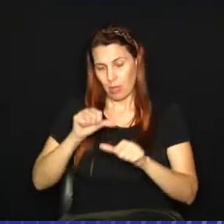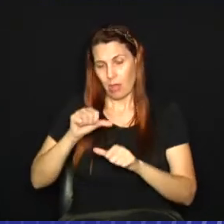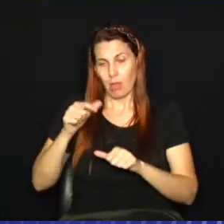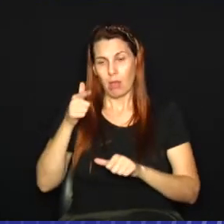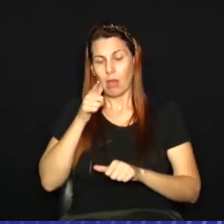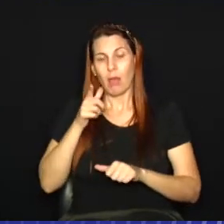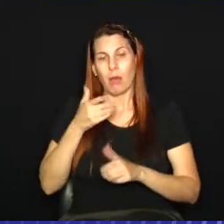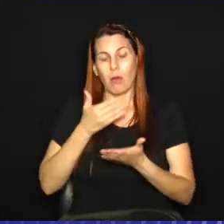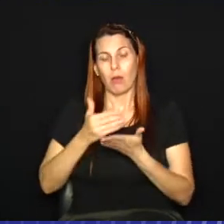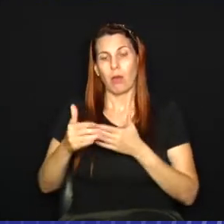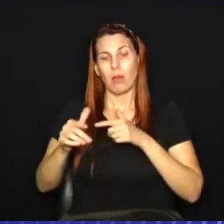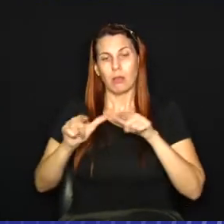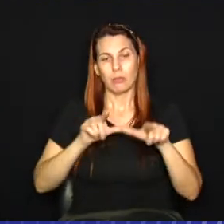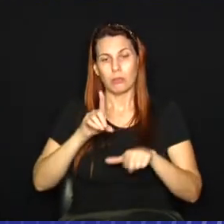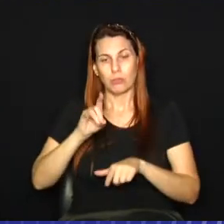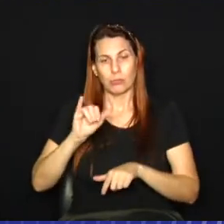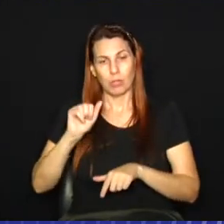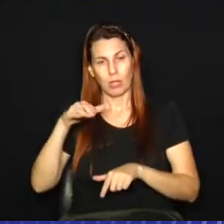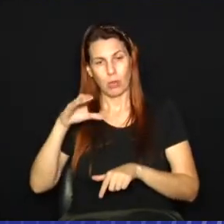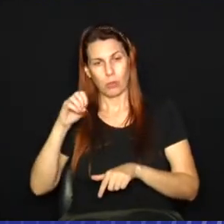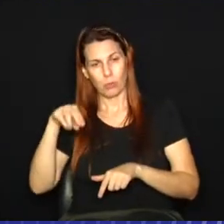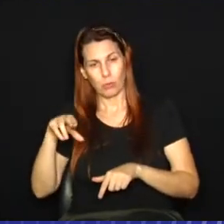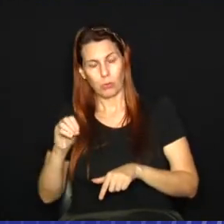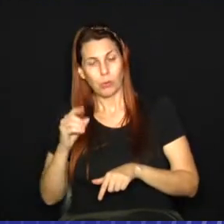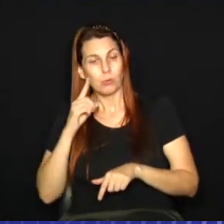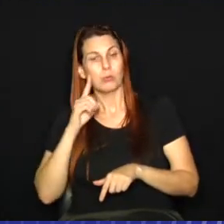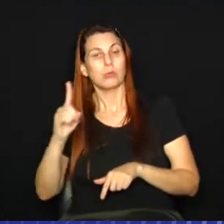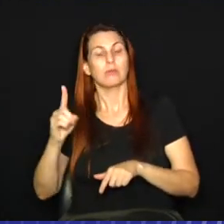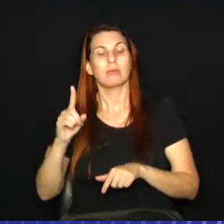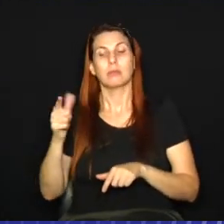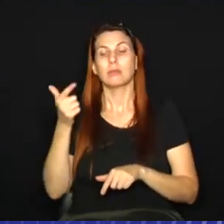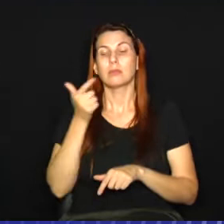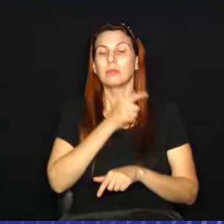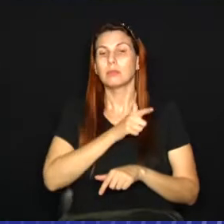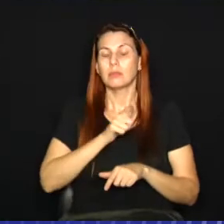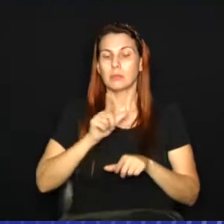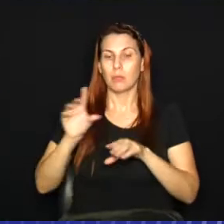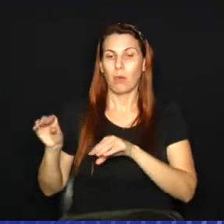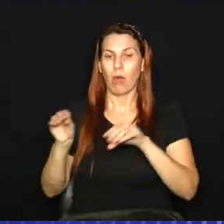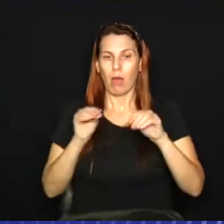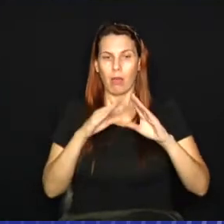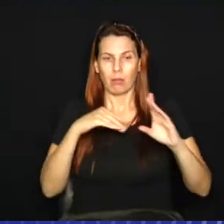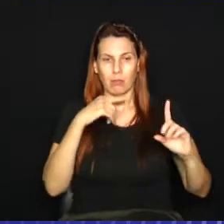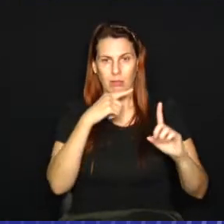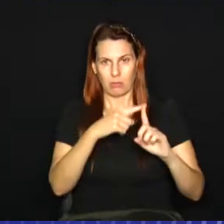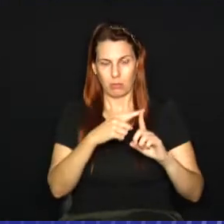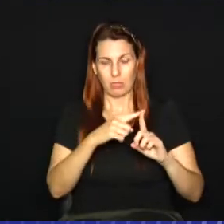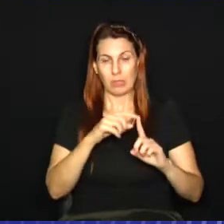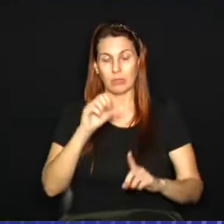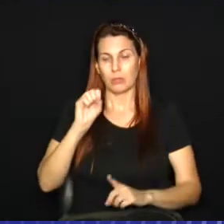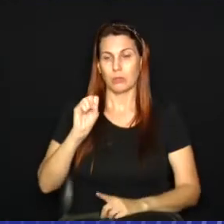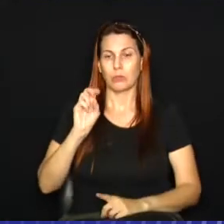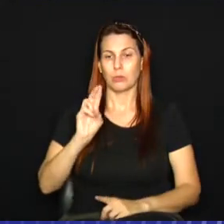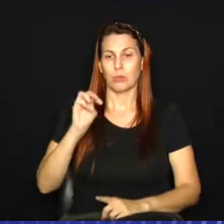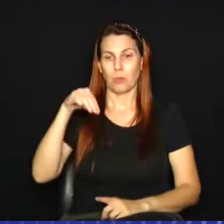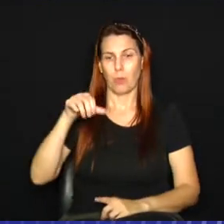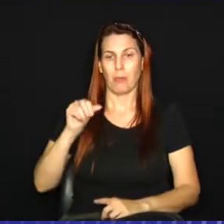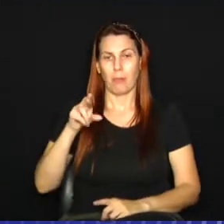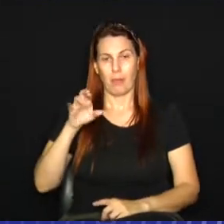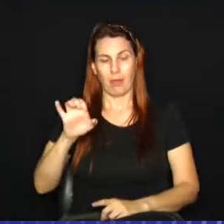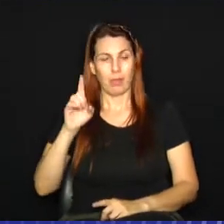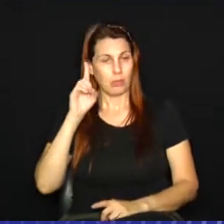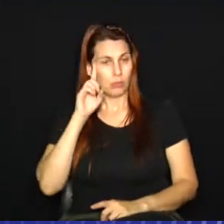Auxiliadora, em Campinas. Nesse dia, foi nomeado para a paróquia São Miguel Arcanjo, em Sumaré. No dia 4 de junho